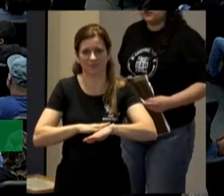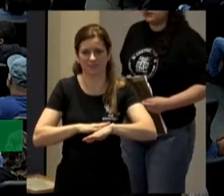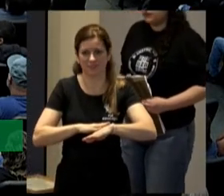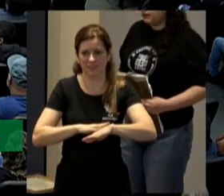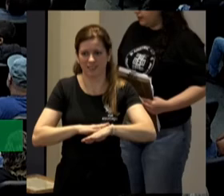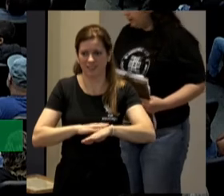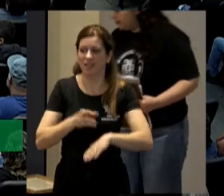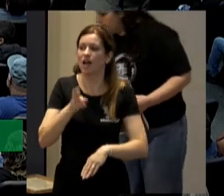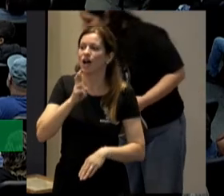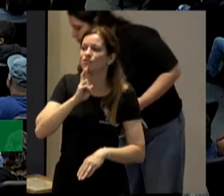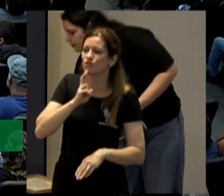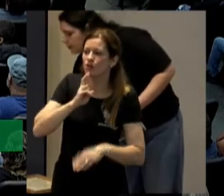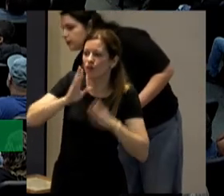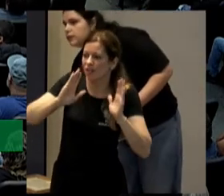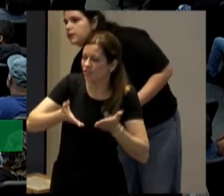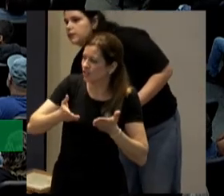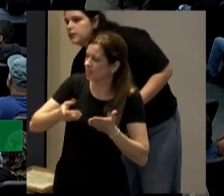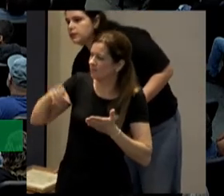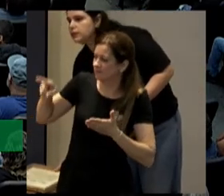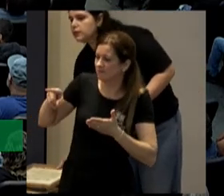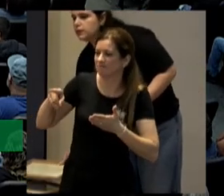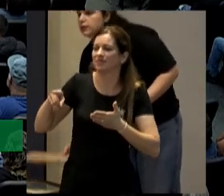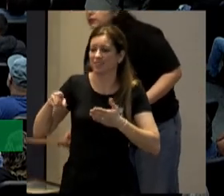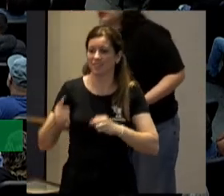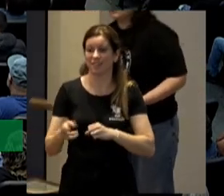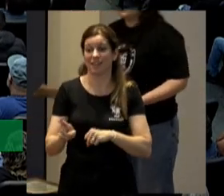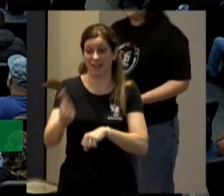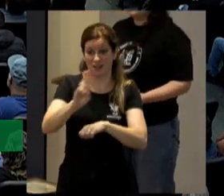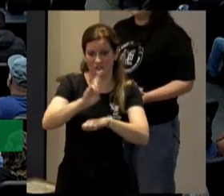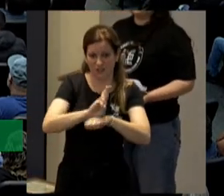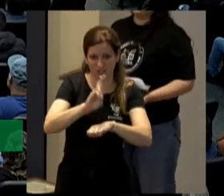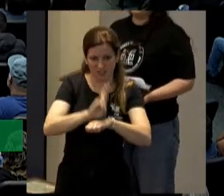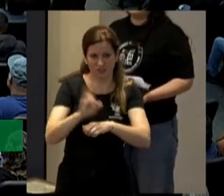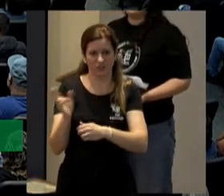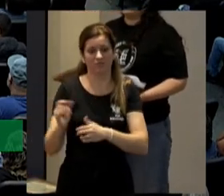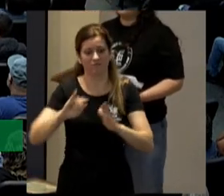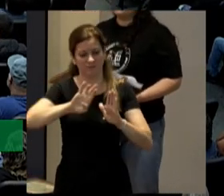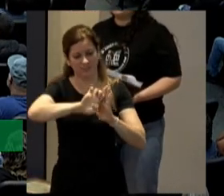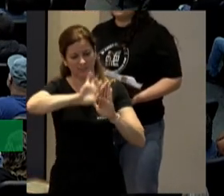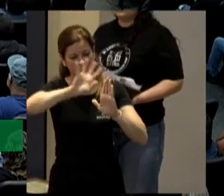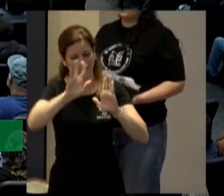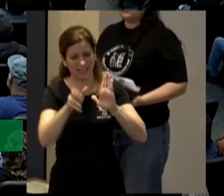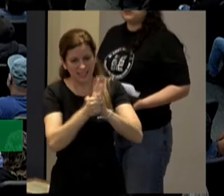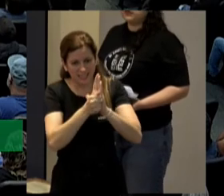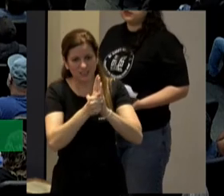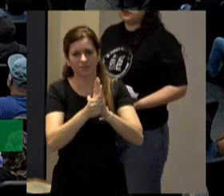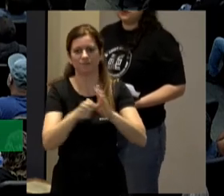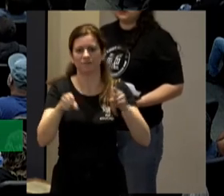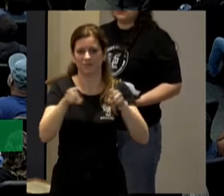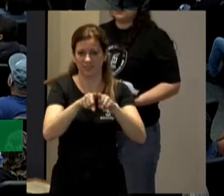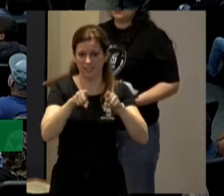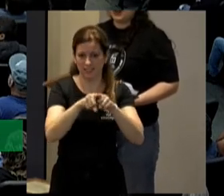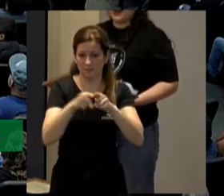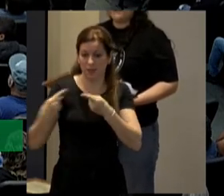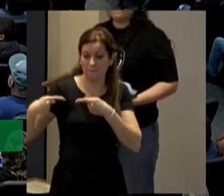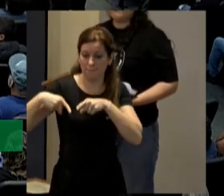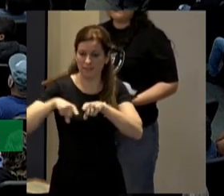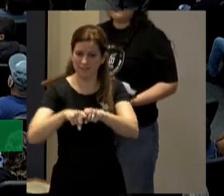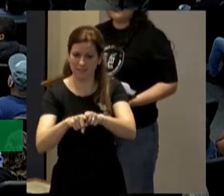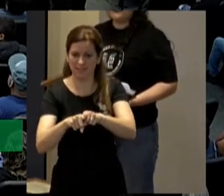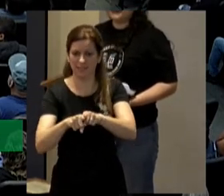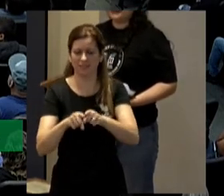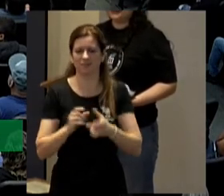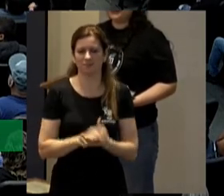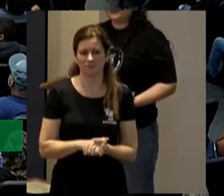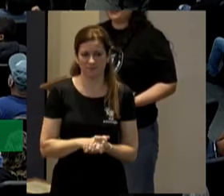Sônia Carvalho já está aqui, que é gerente da educação de jovens e adultos e conveniadas, que é nosso